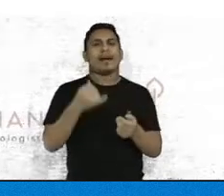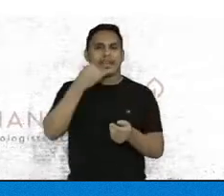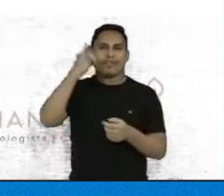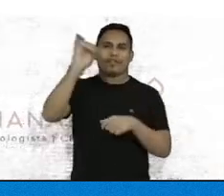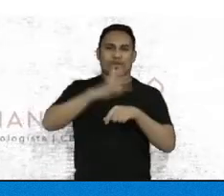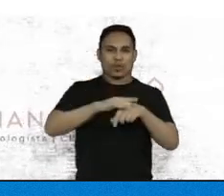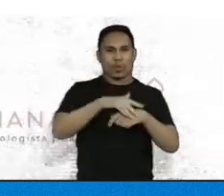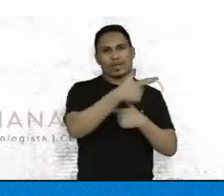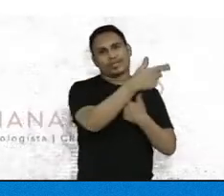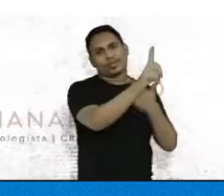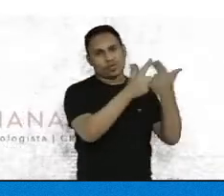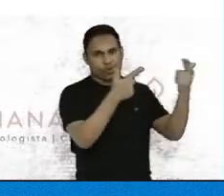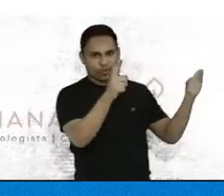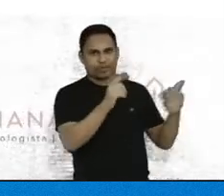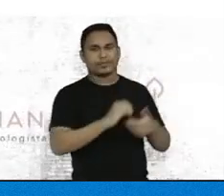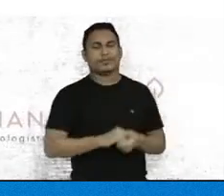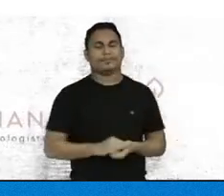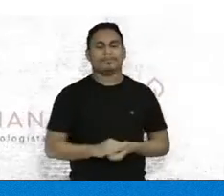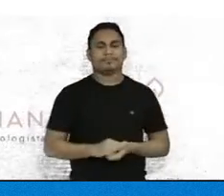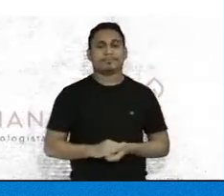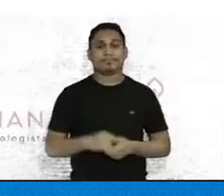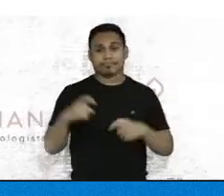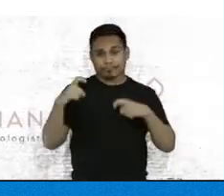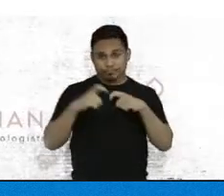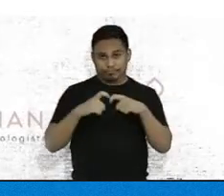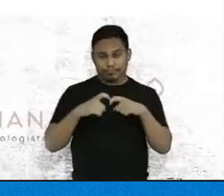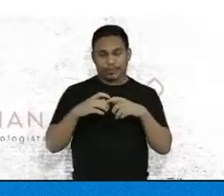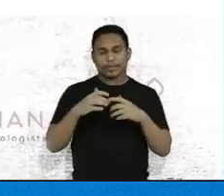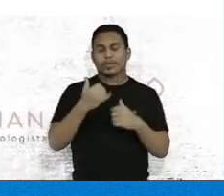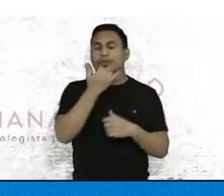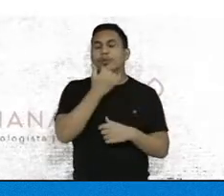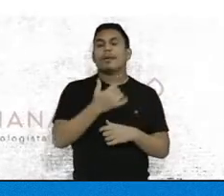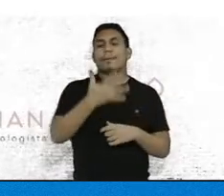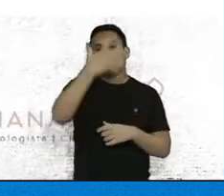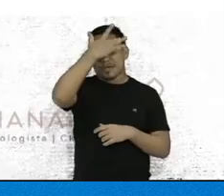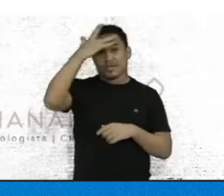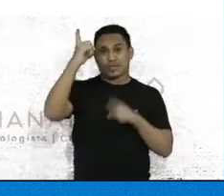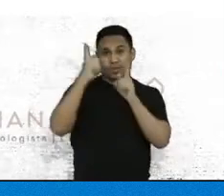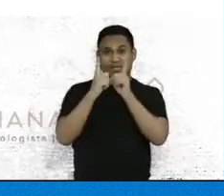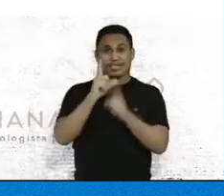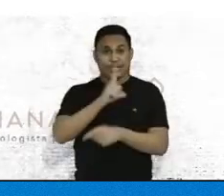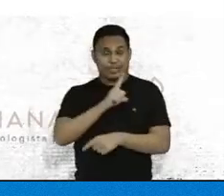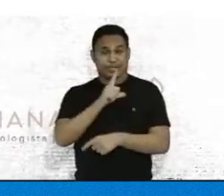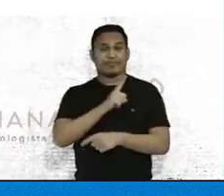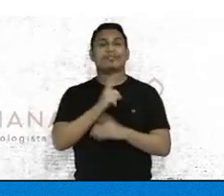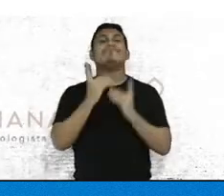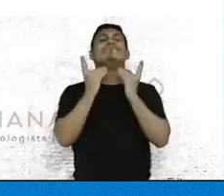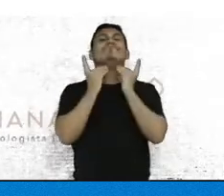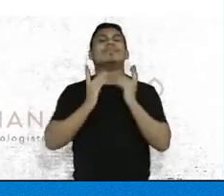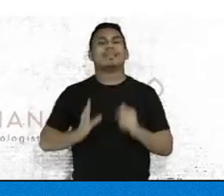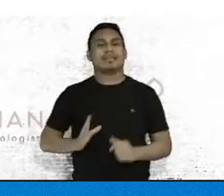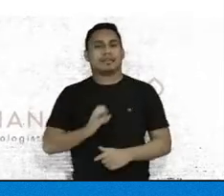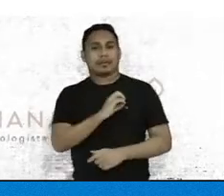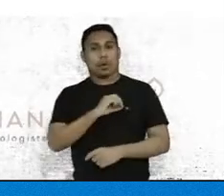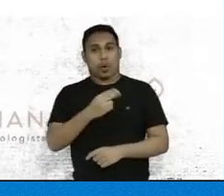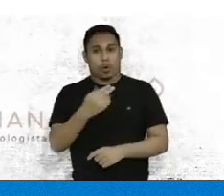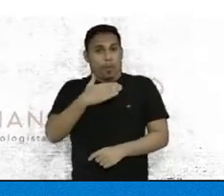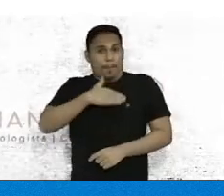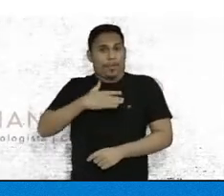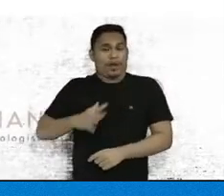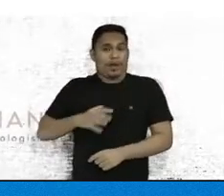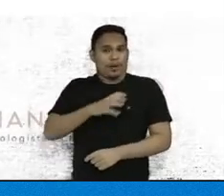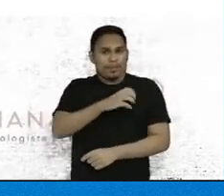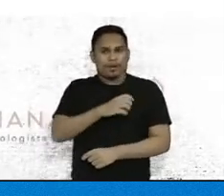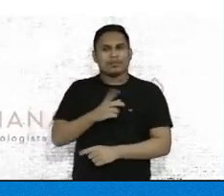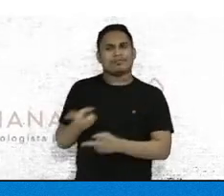tiveram câncer de tireoide ou câncer de mama encontram-se maior risco de serem diagnosticados com